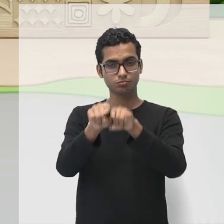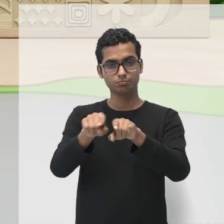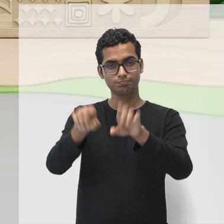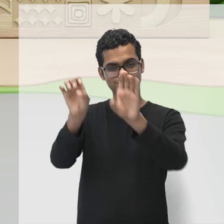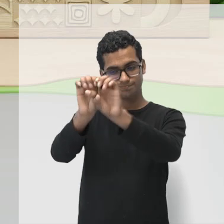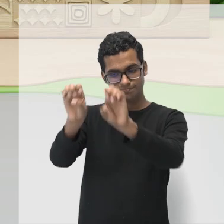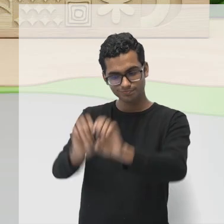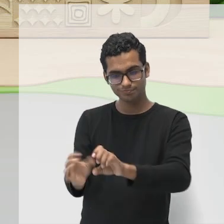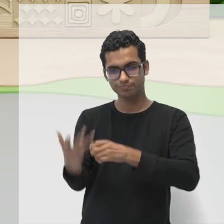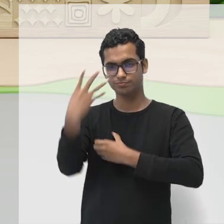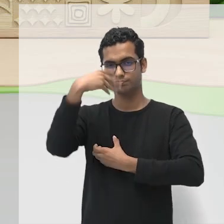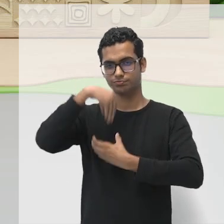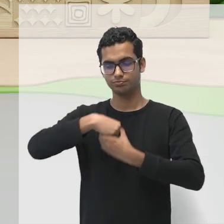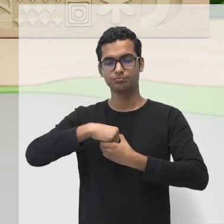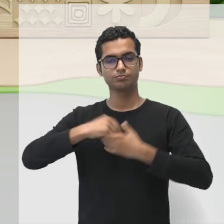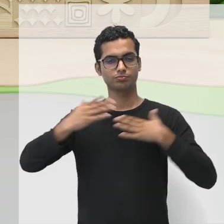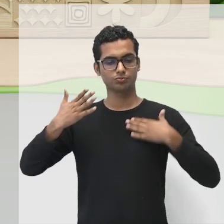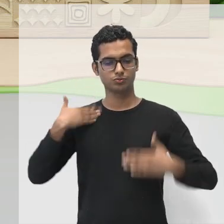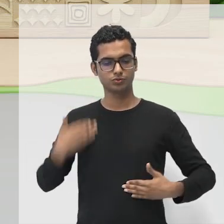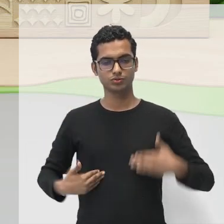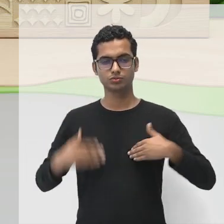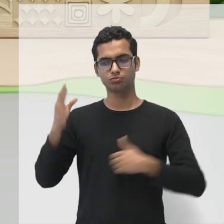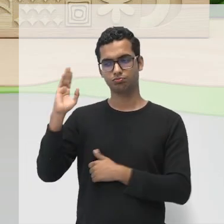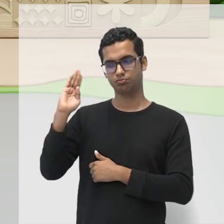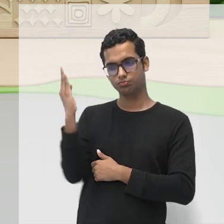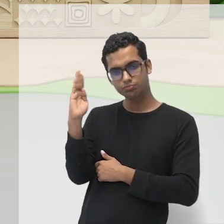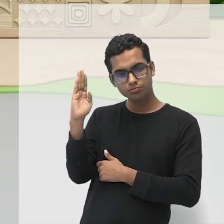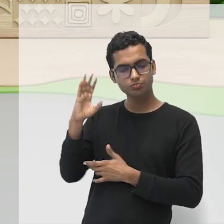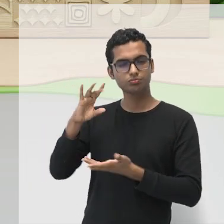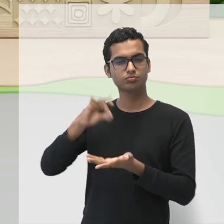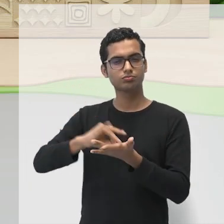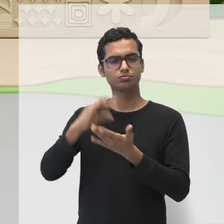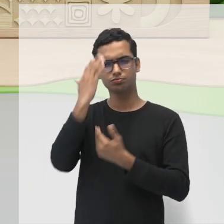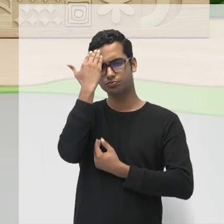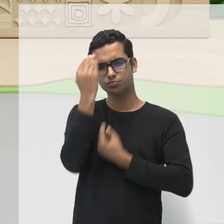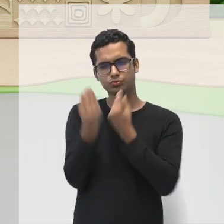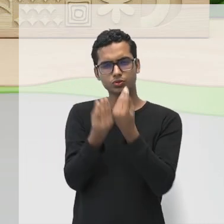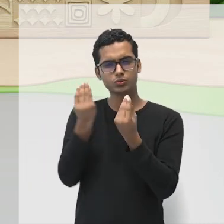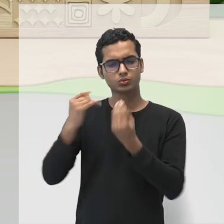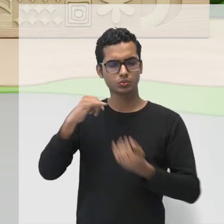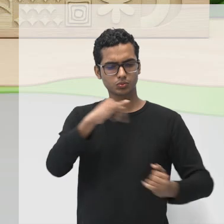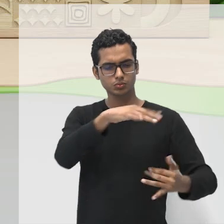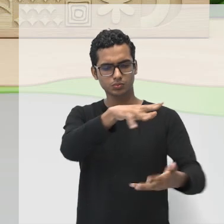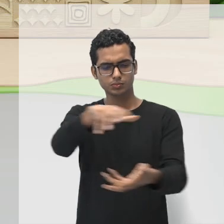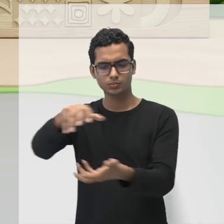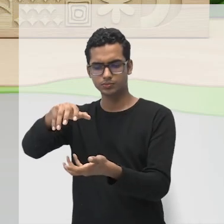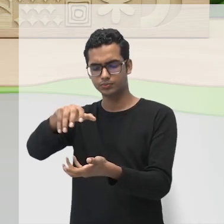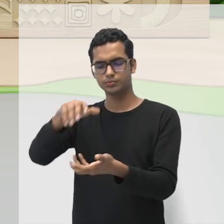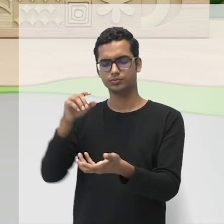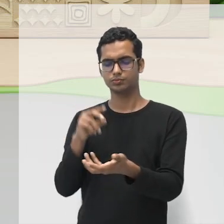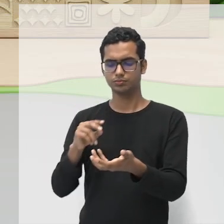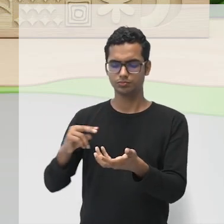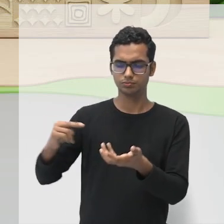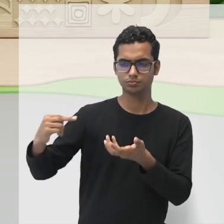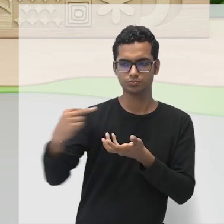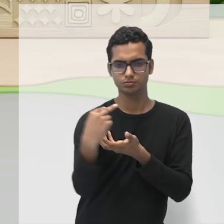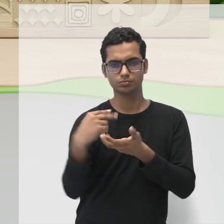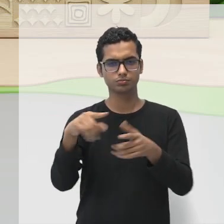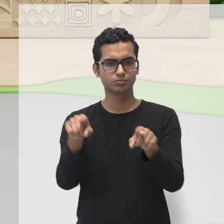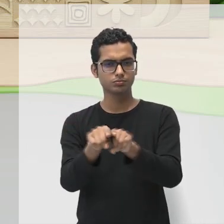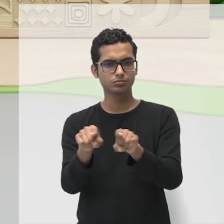permitem compreender o mundo externo, certo? Que transforma, né,